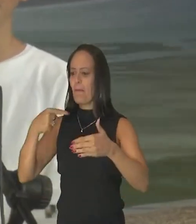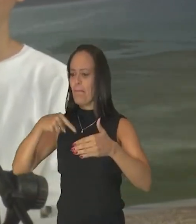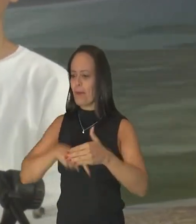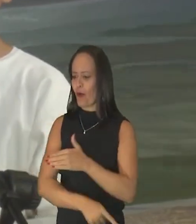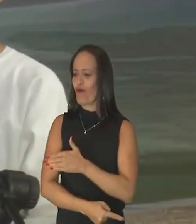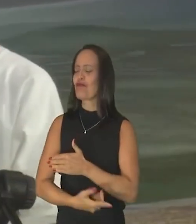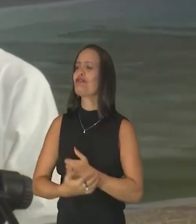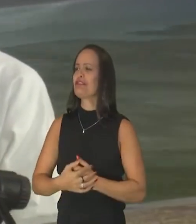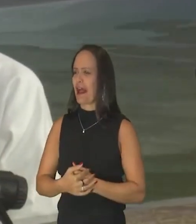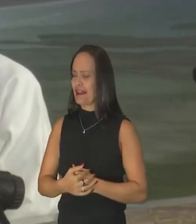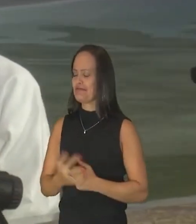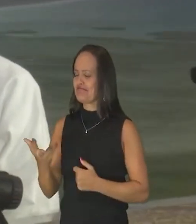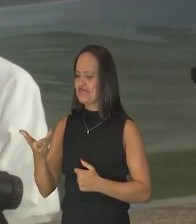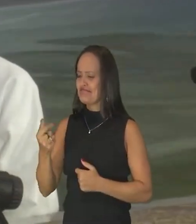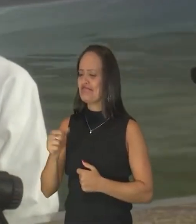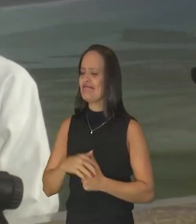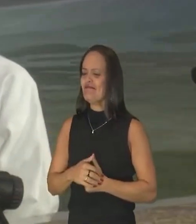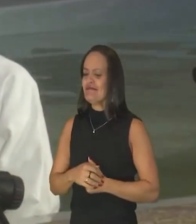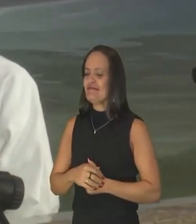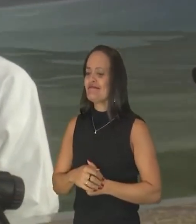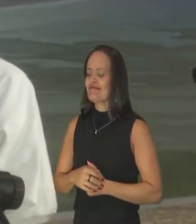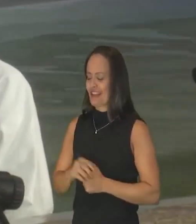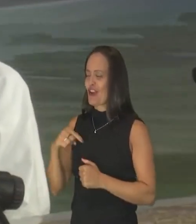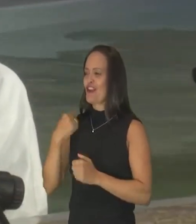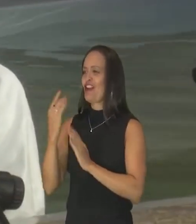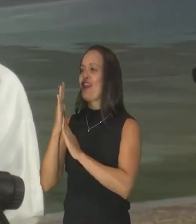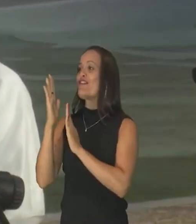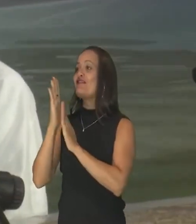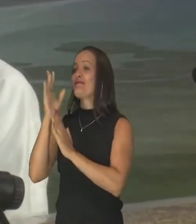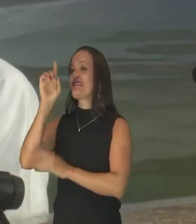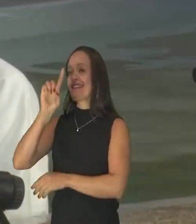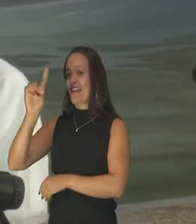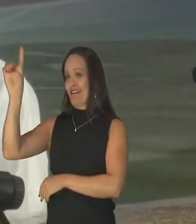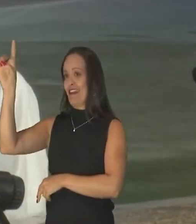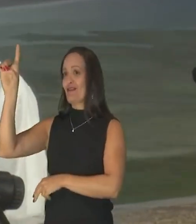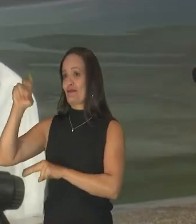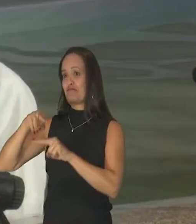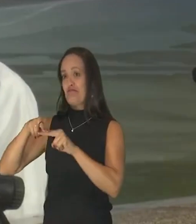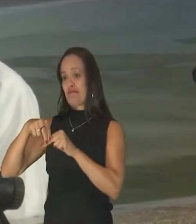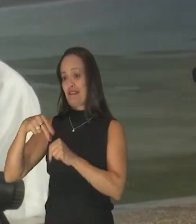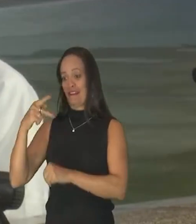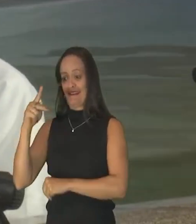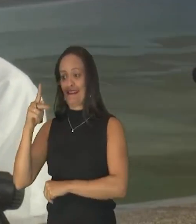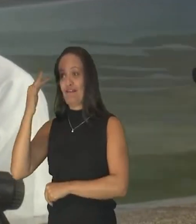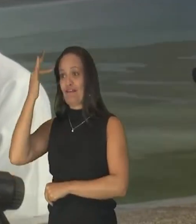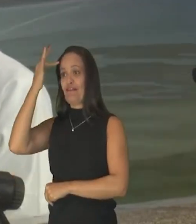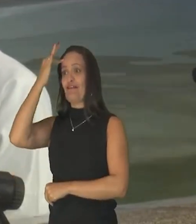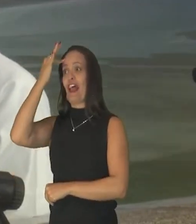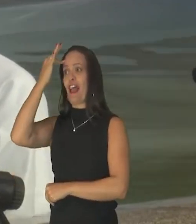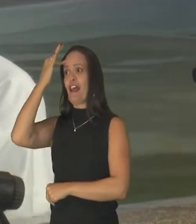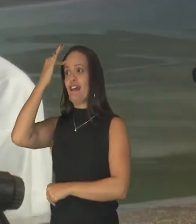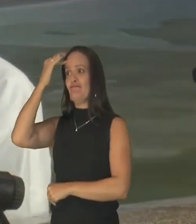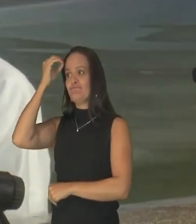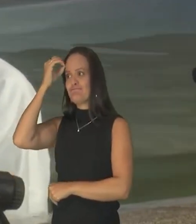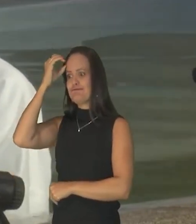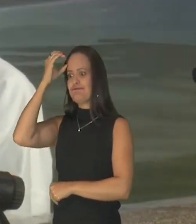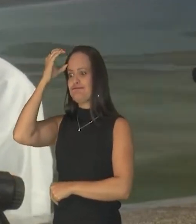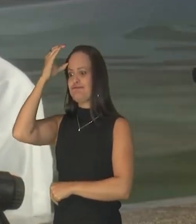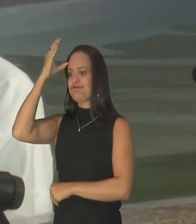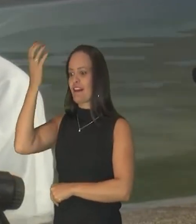pelo conteúdo, e nós louvamos a Deus por esta fé, que já começa querendo